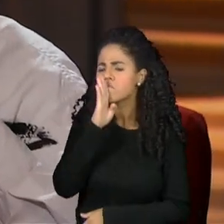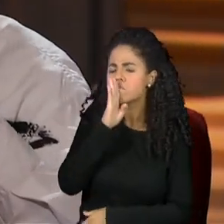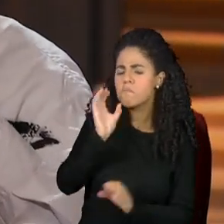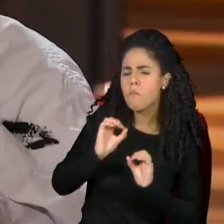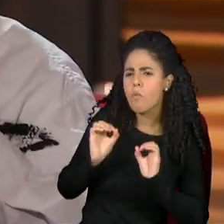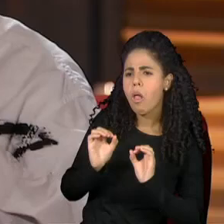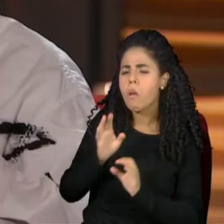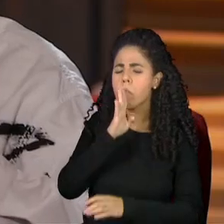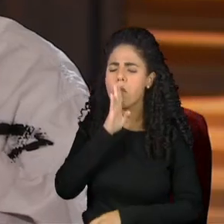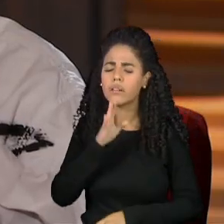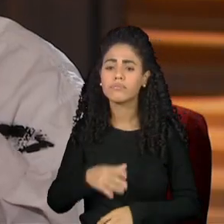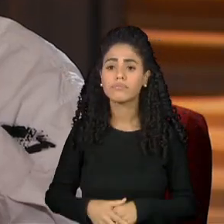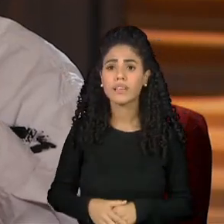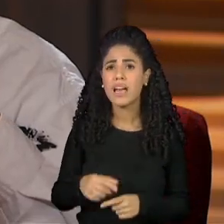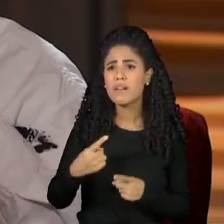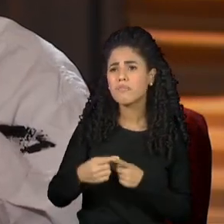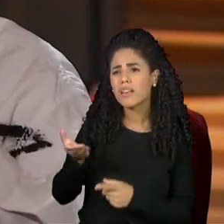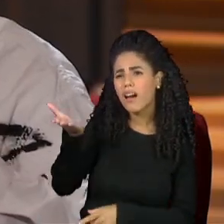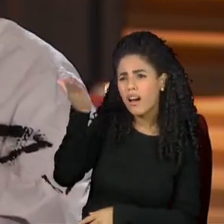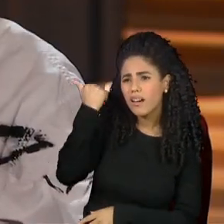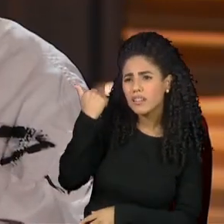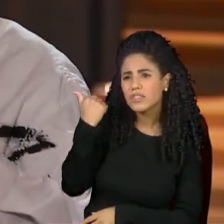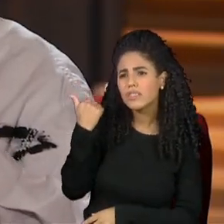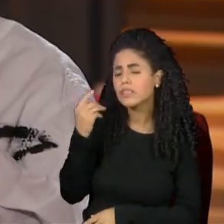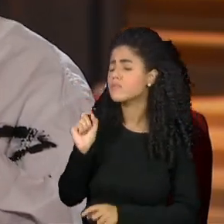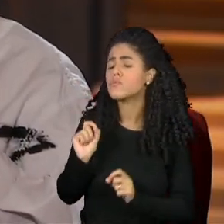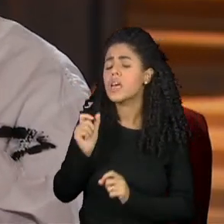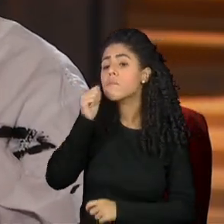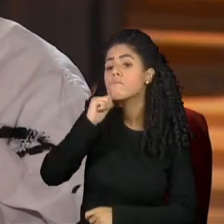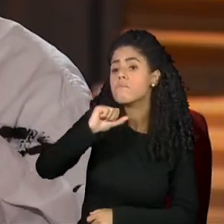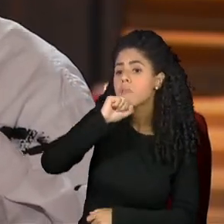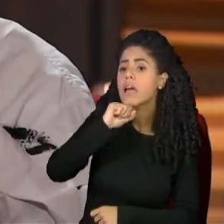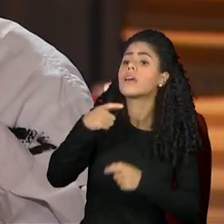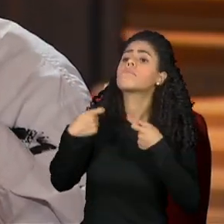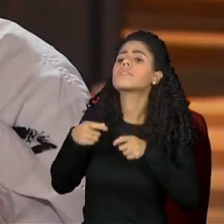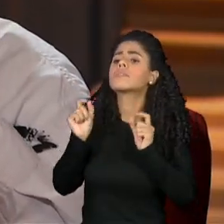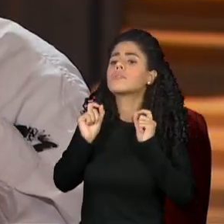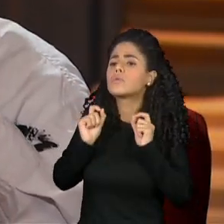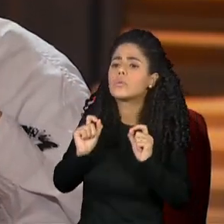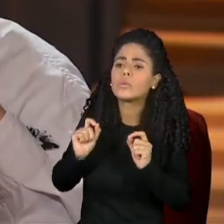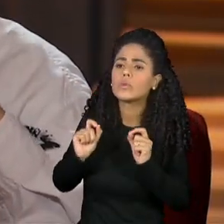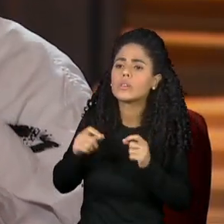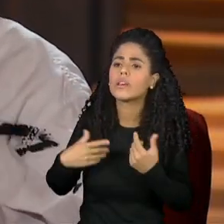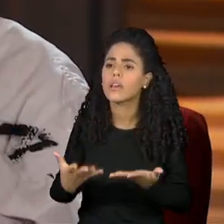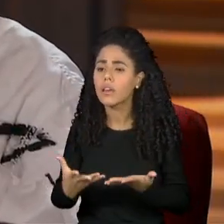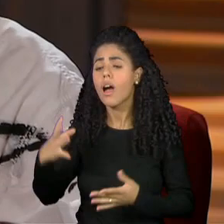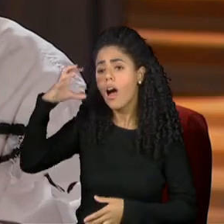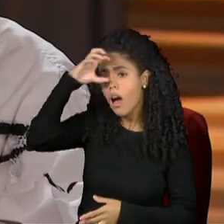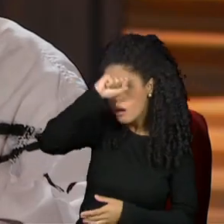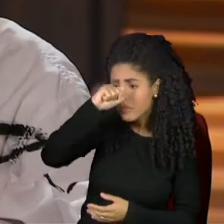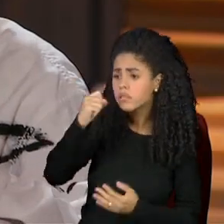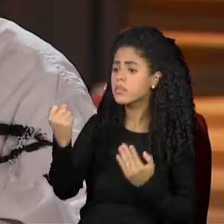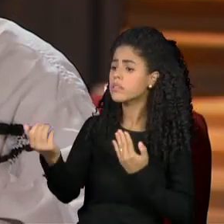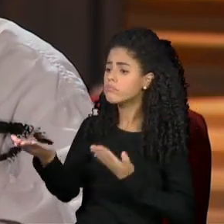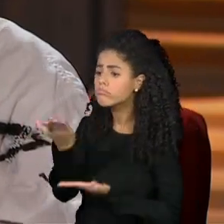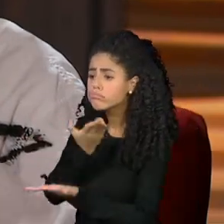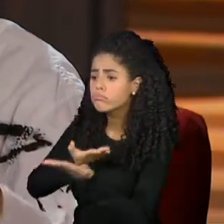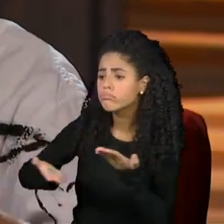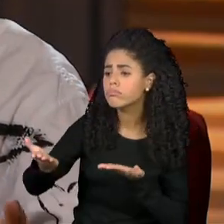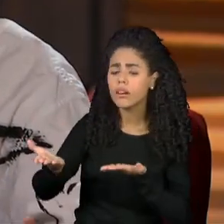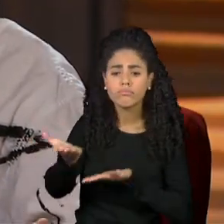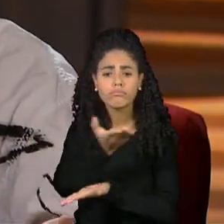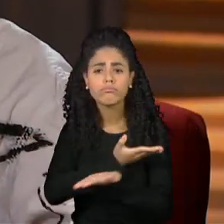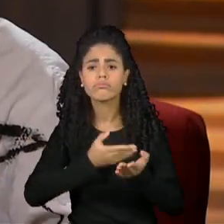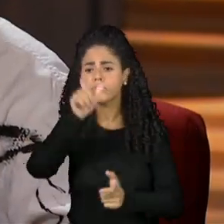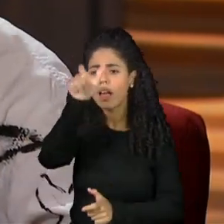porque ela tem muita noção de que é preciso aprender com a situação diferente a gente sabe